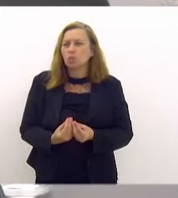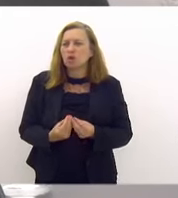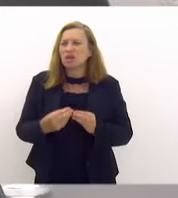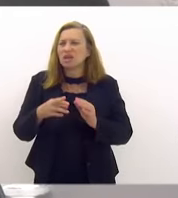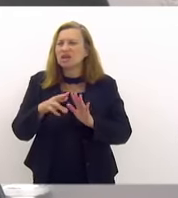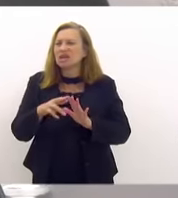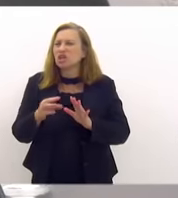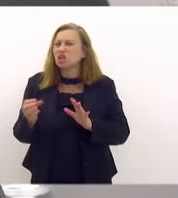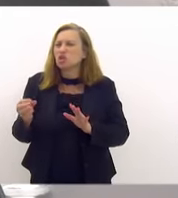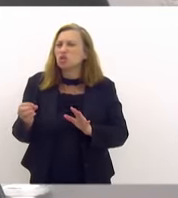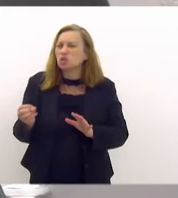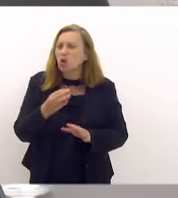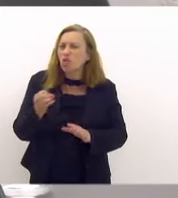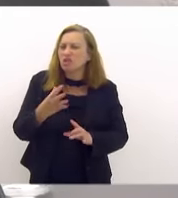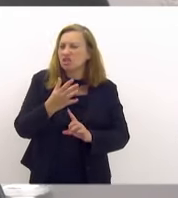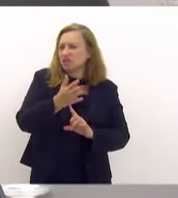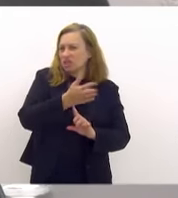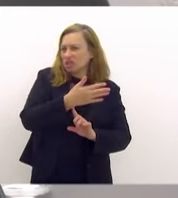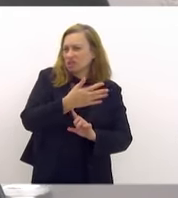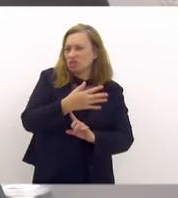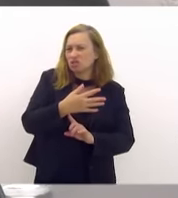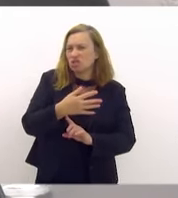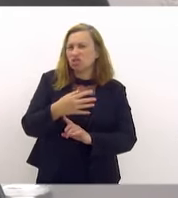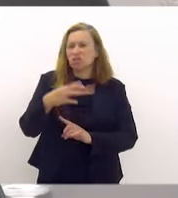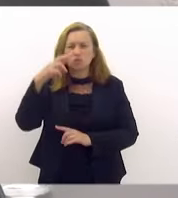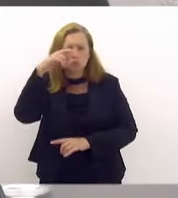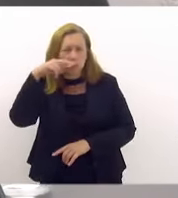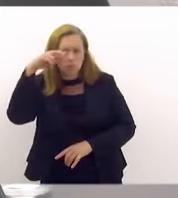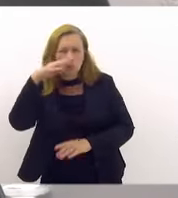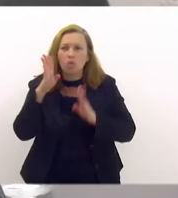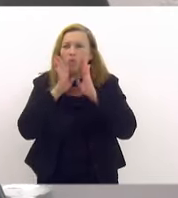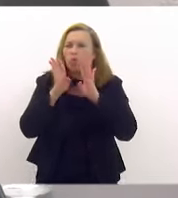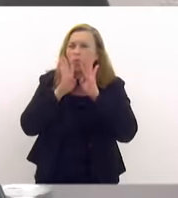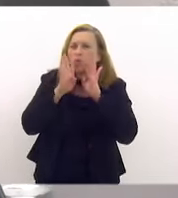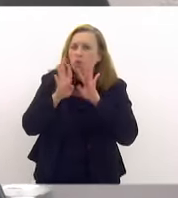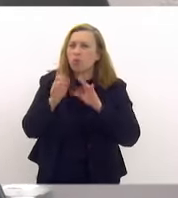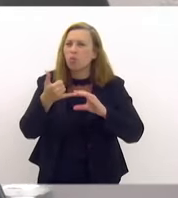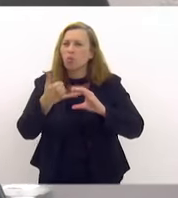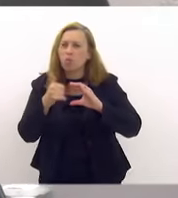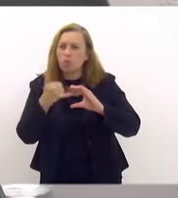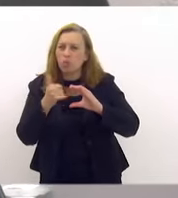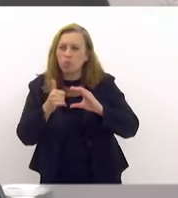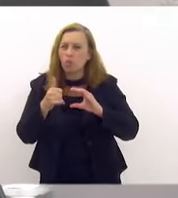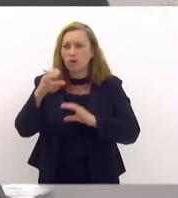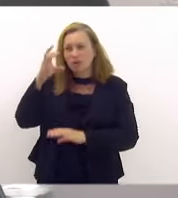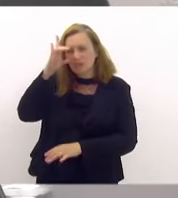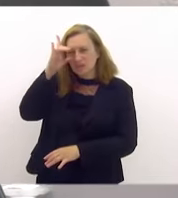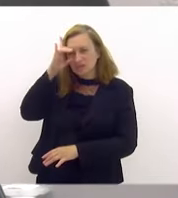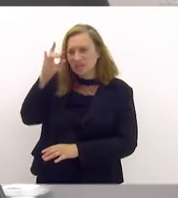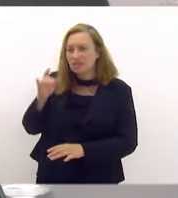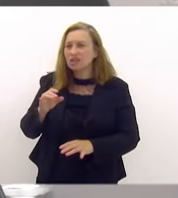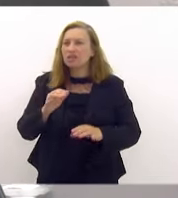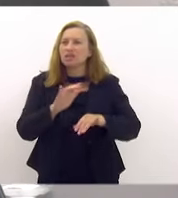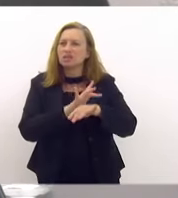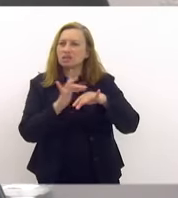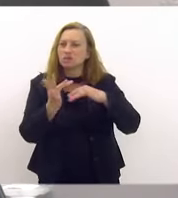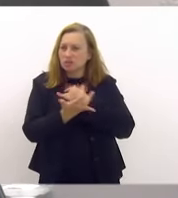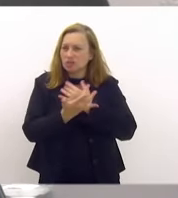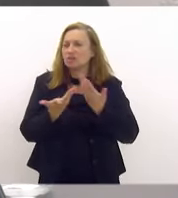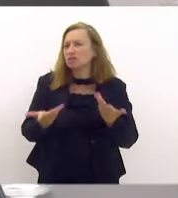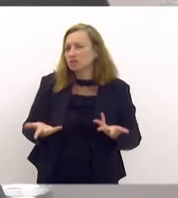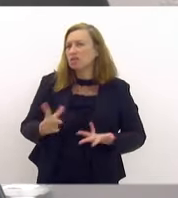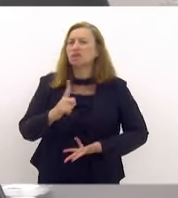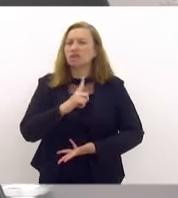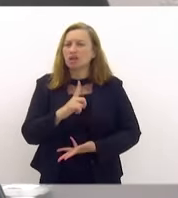tecnologias na investigação Facebook WhatsApp Instagram esses canais de comunicação né que a